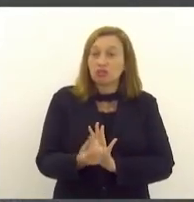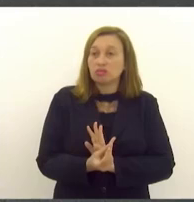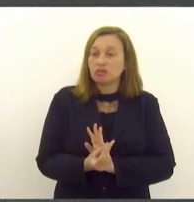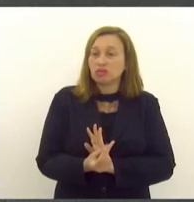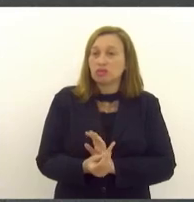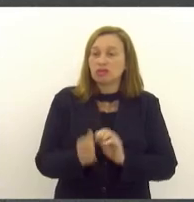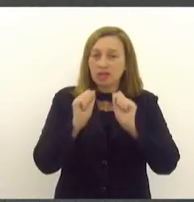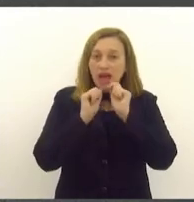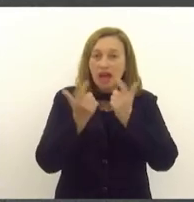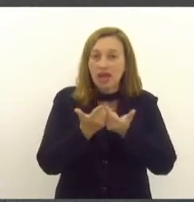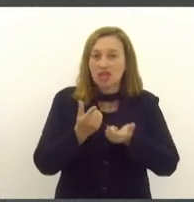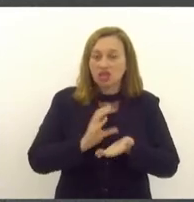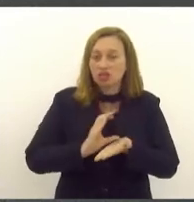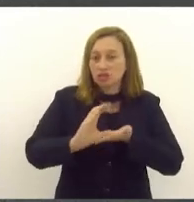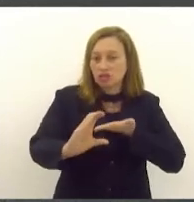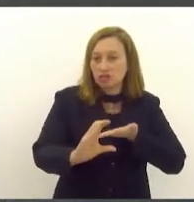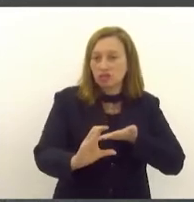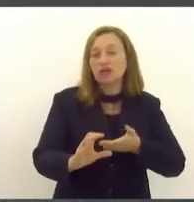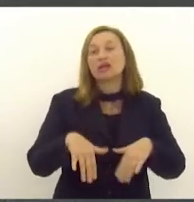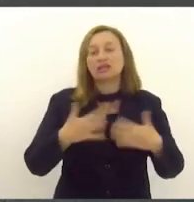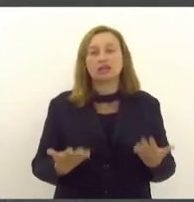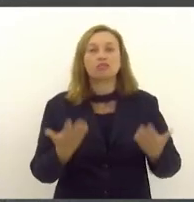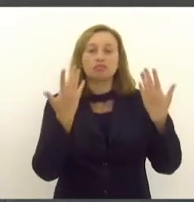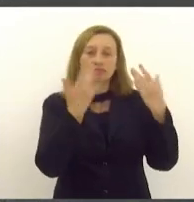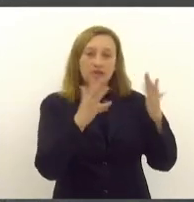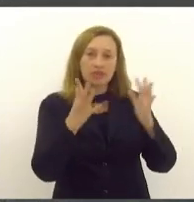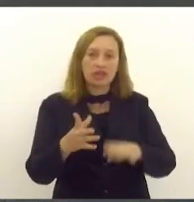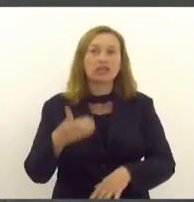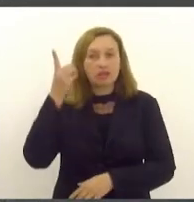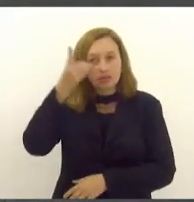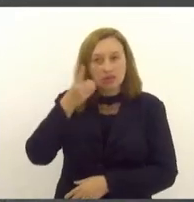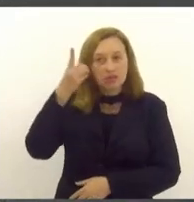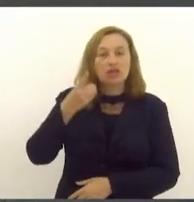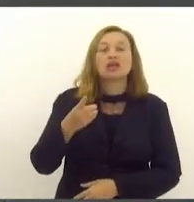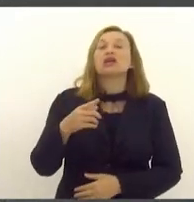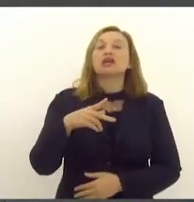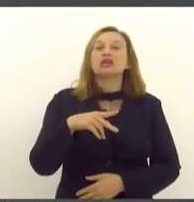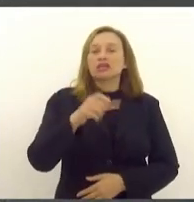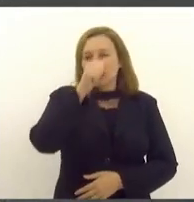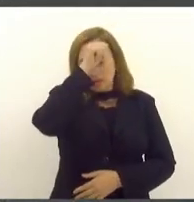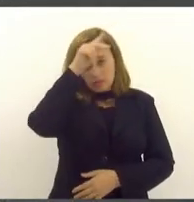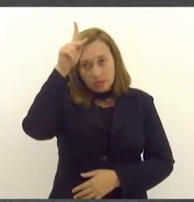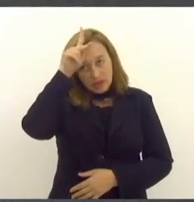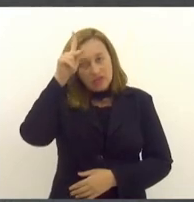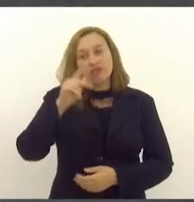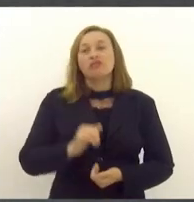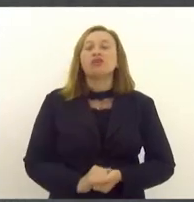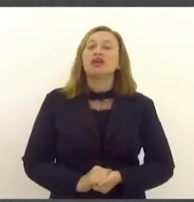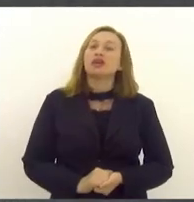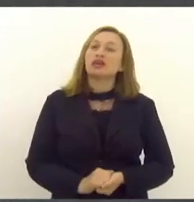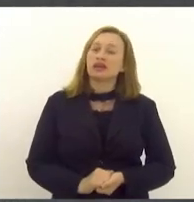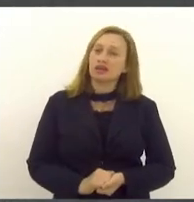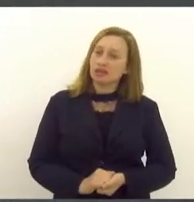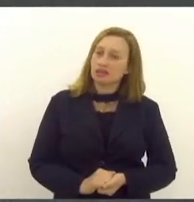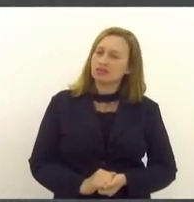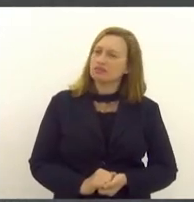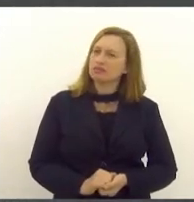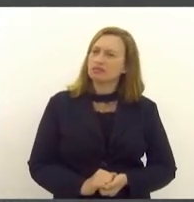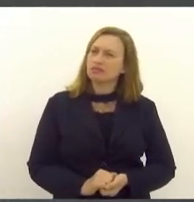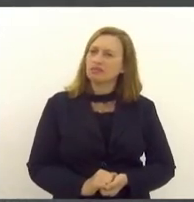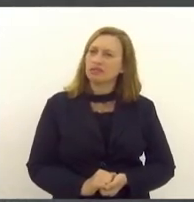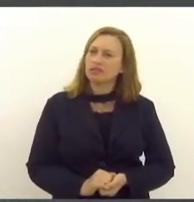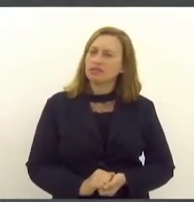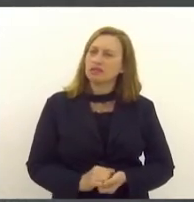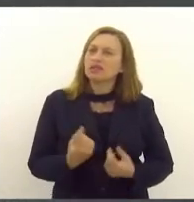Legislativa então Deputado parabenizava a excelência dizer que essa prefeita está claramente